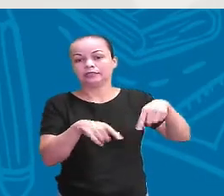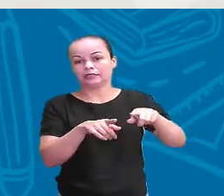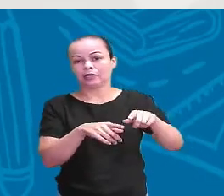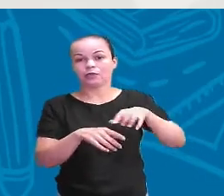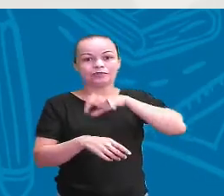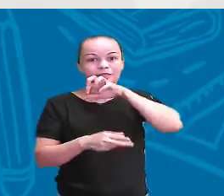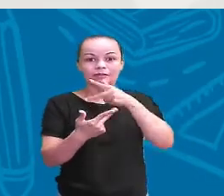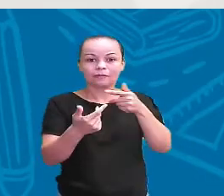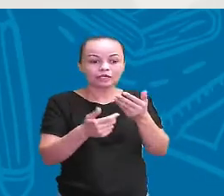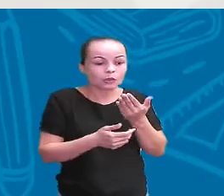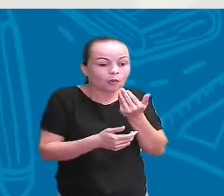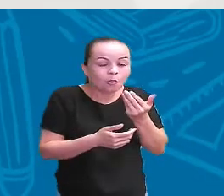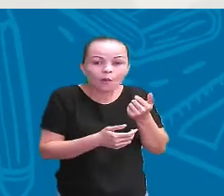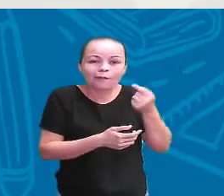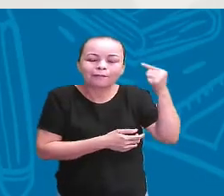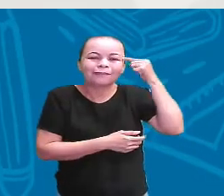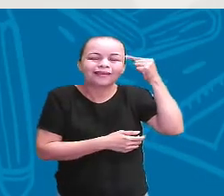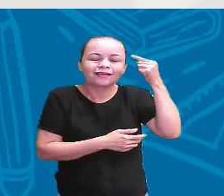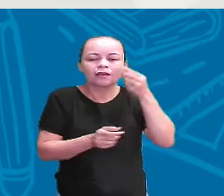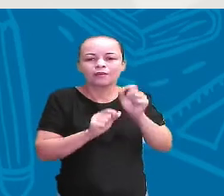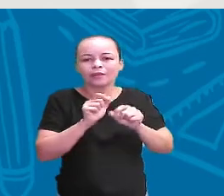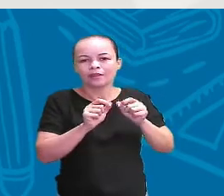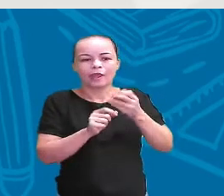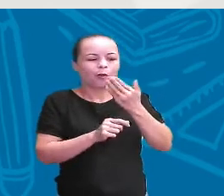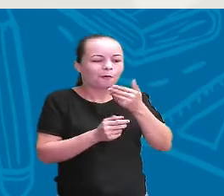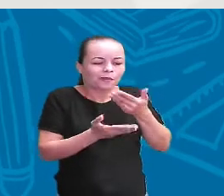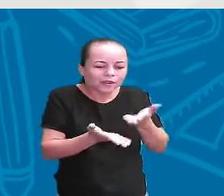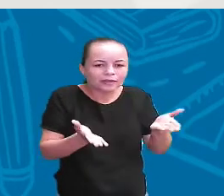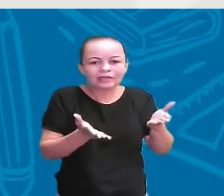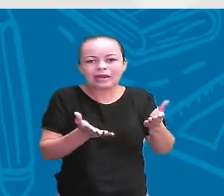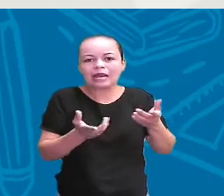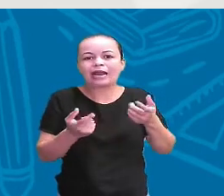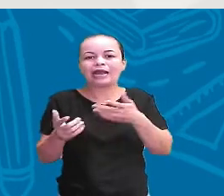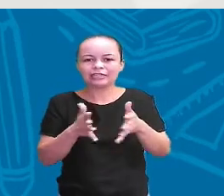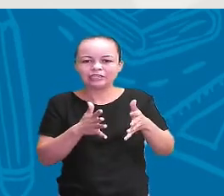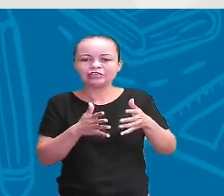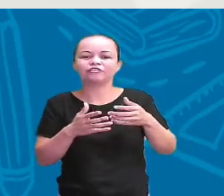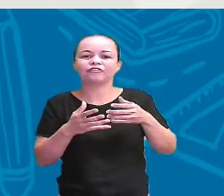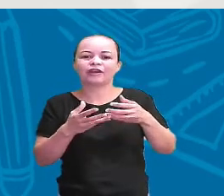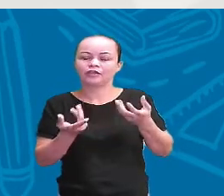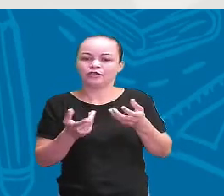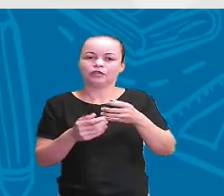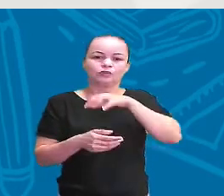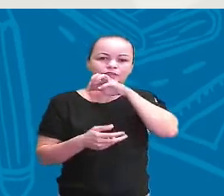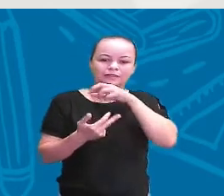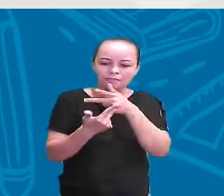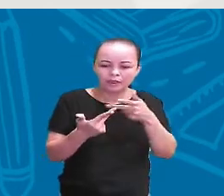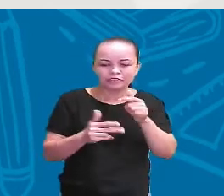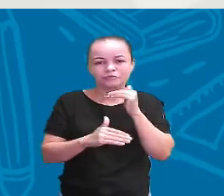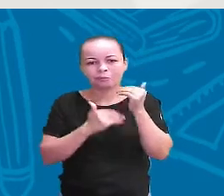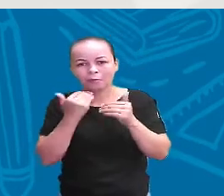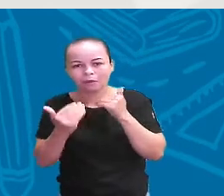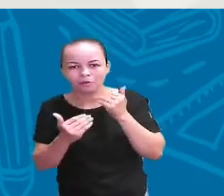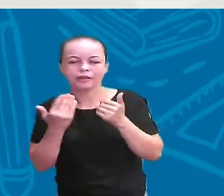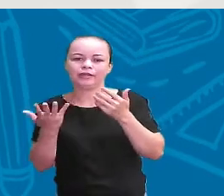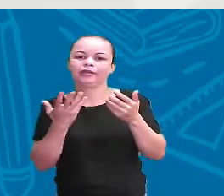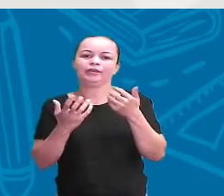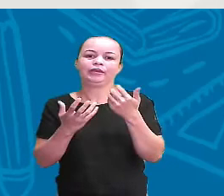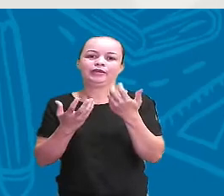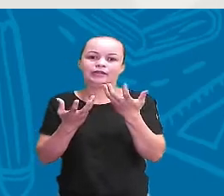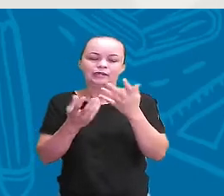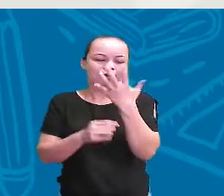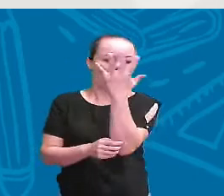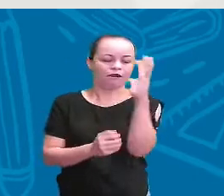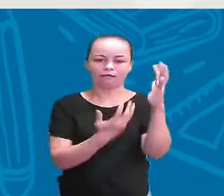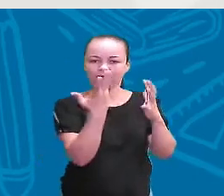querer, pensando que isso aí é comida. E aí, ó, vai destruir uma certa espécie de animal. Então, muitas